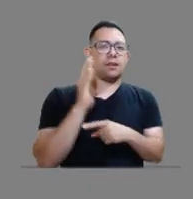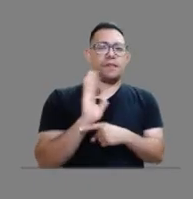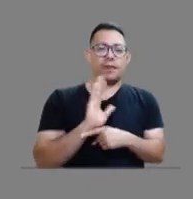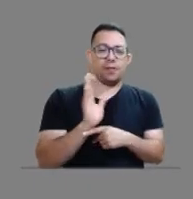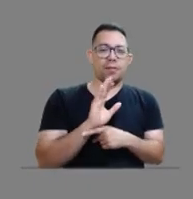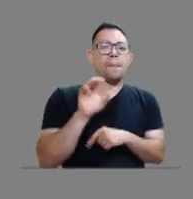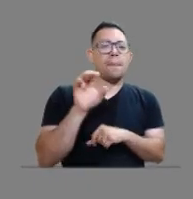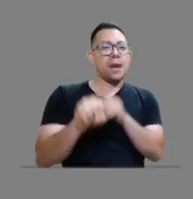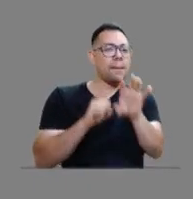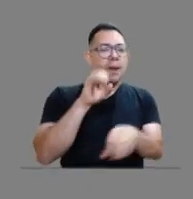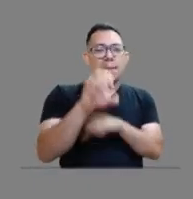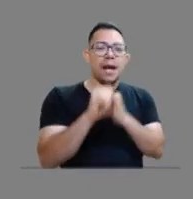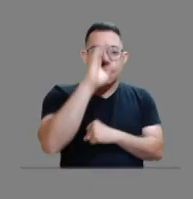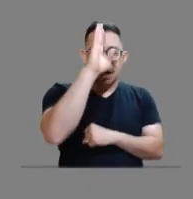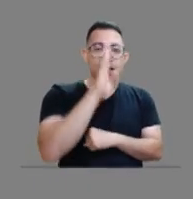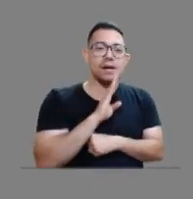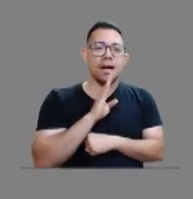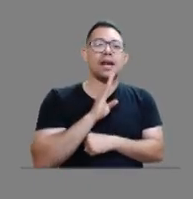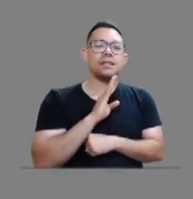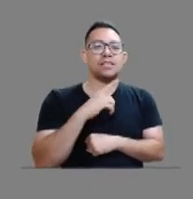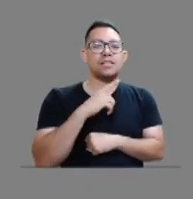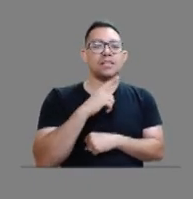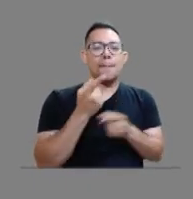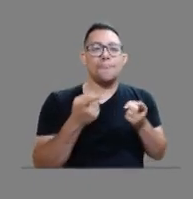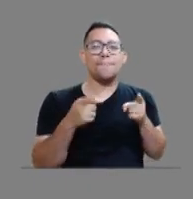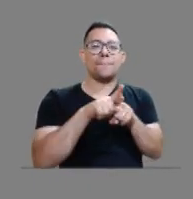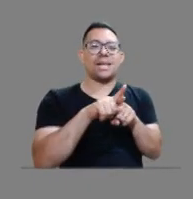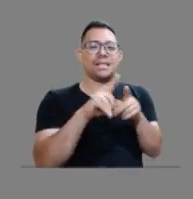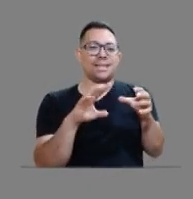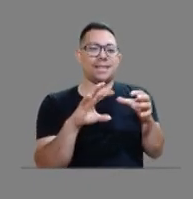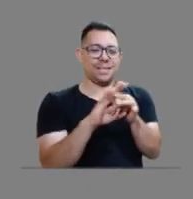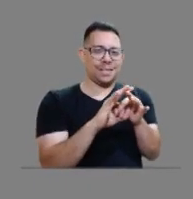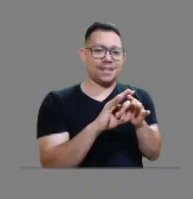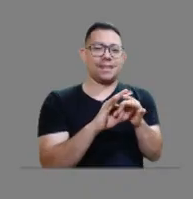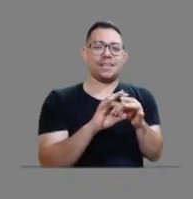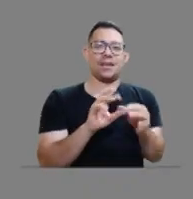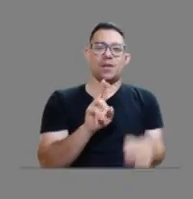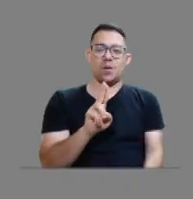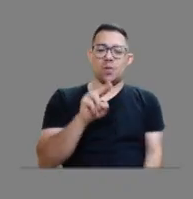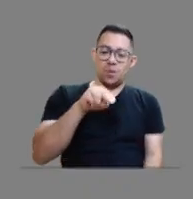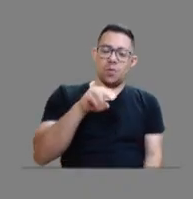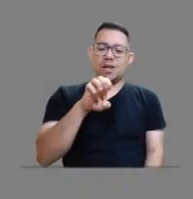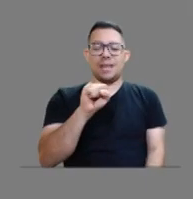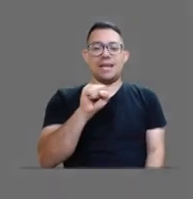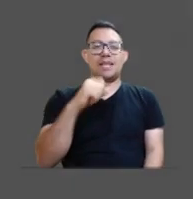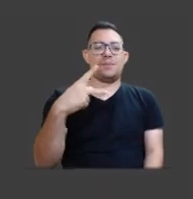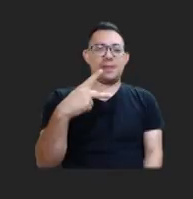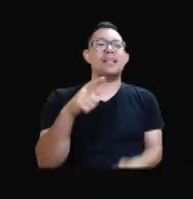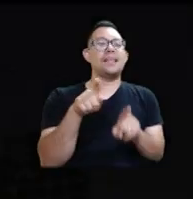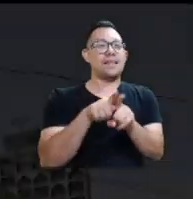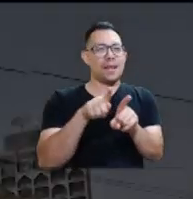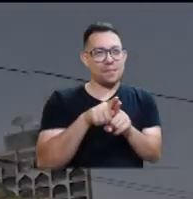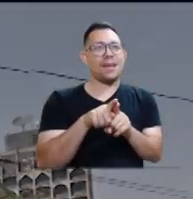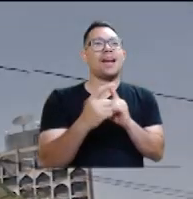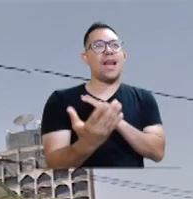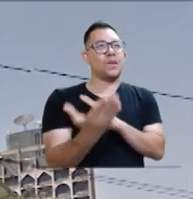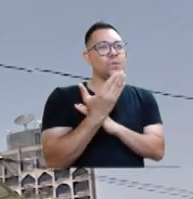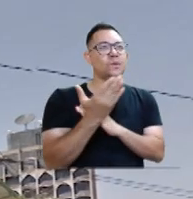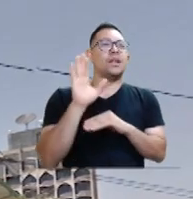custo das fitas, né, que a gente pegava de graça. Sim. E aí tinha tinha a ajuda da Unesp também,